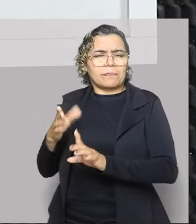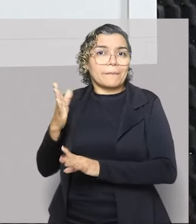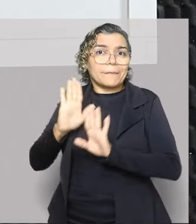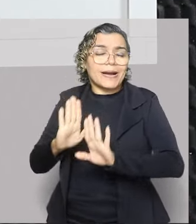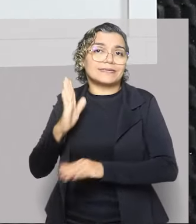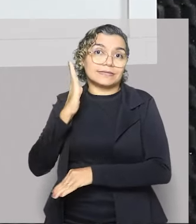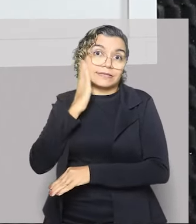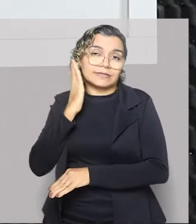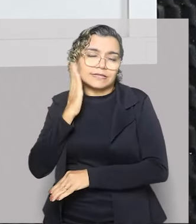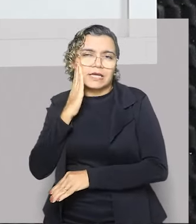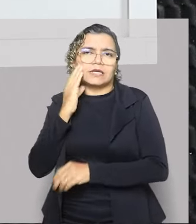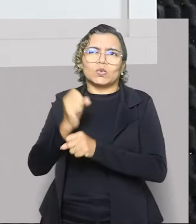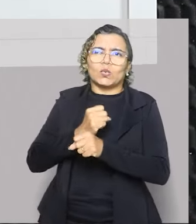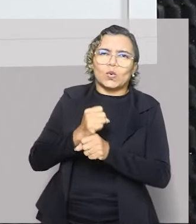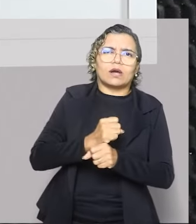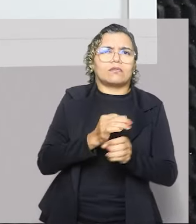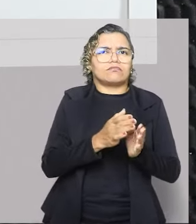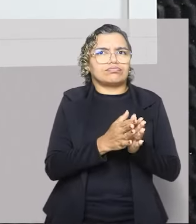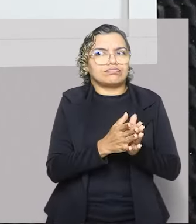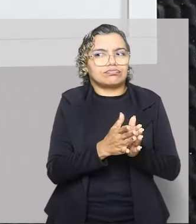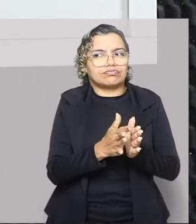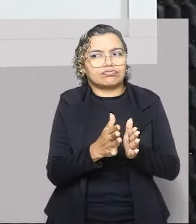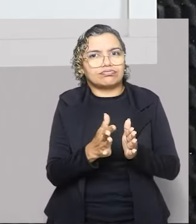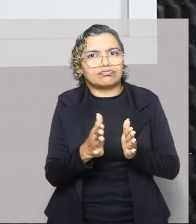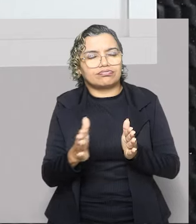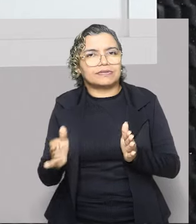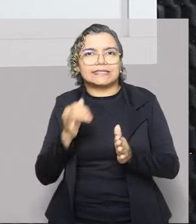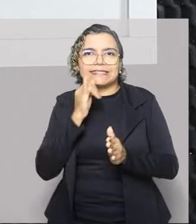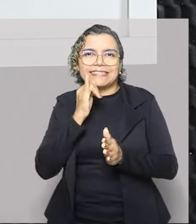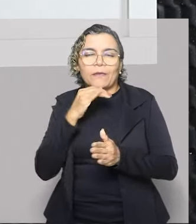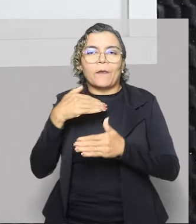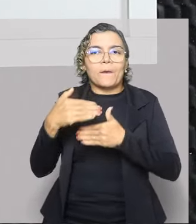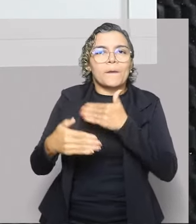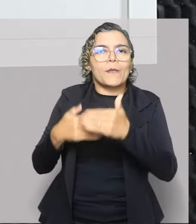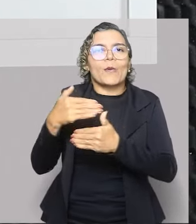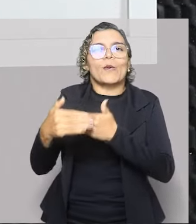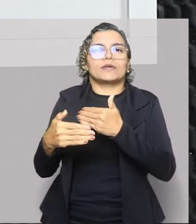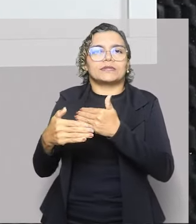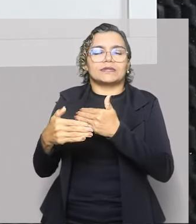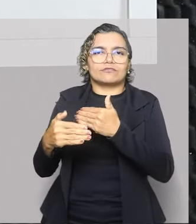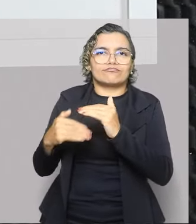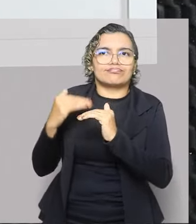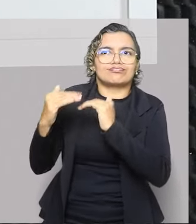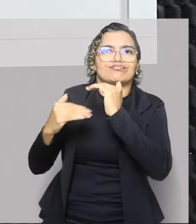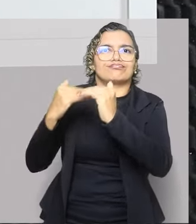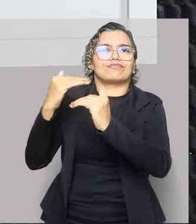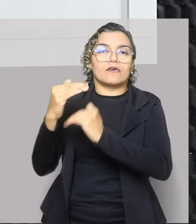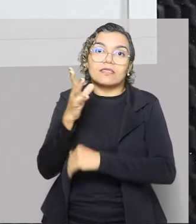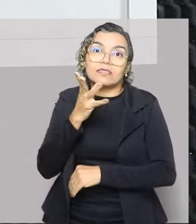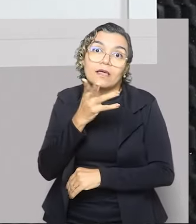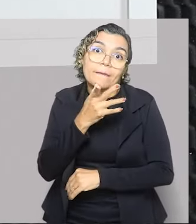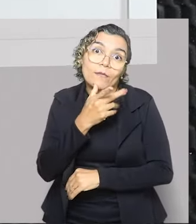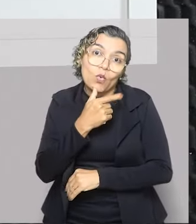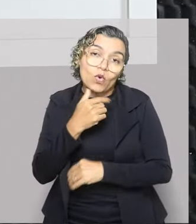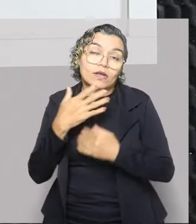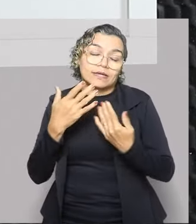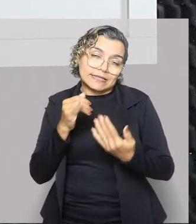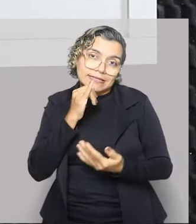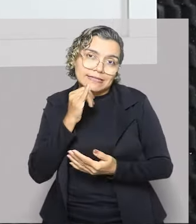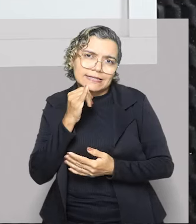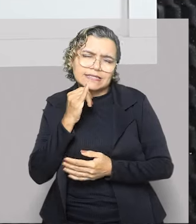passar dos anos né e a gente sabe que processo evolutivo Não é só hoje né ele demora tempo com passar aí de